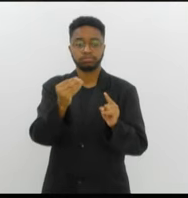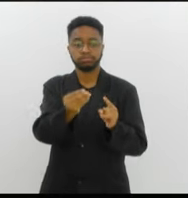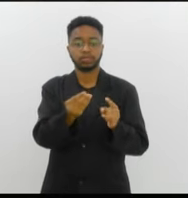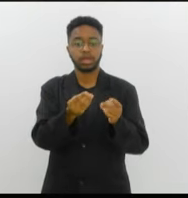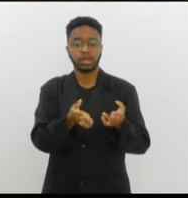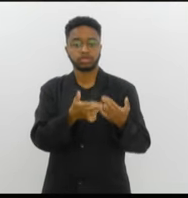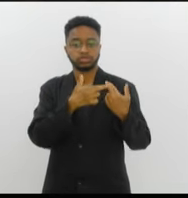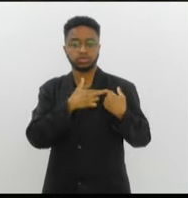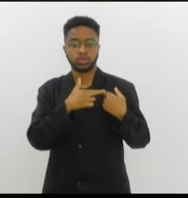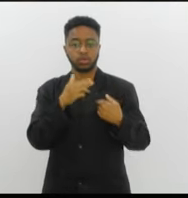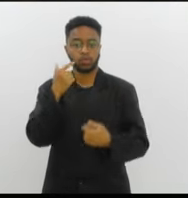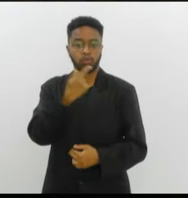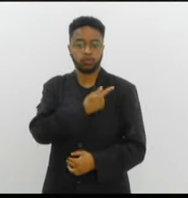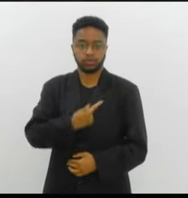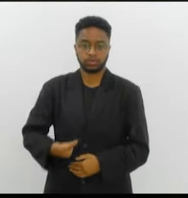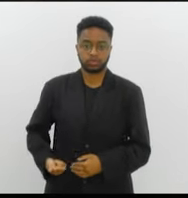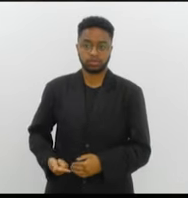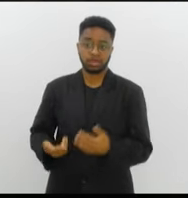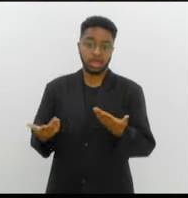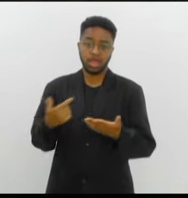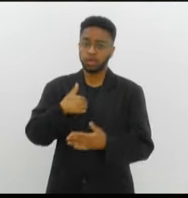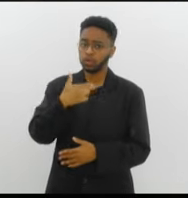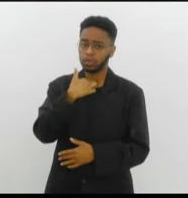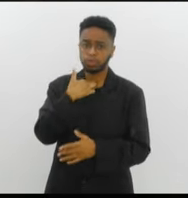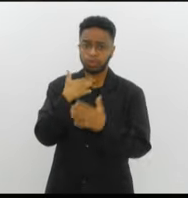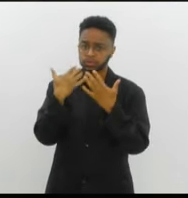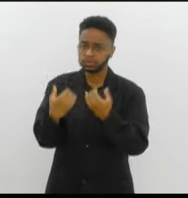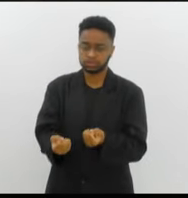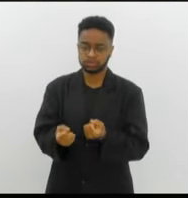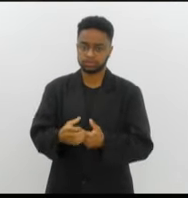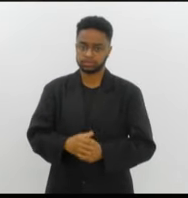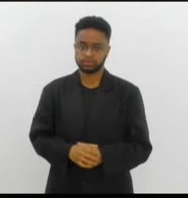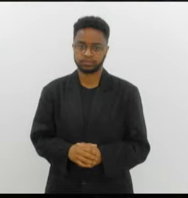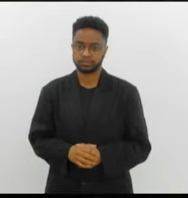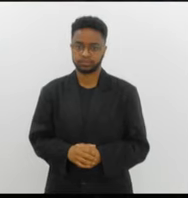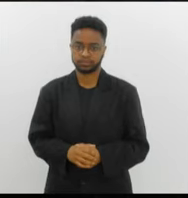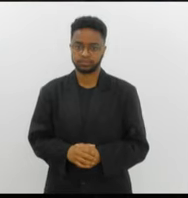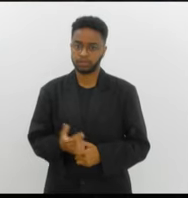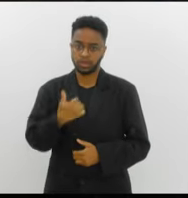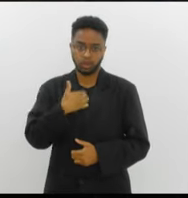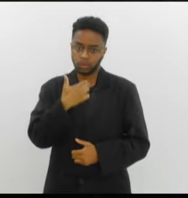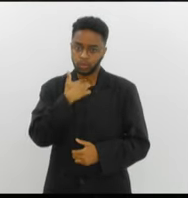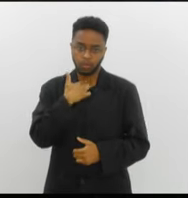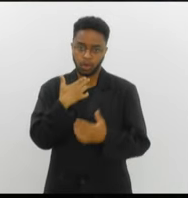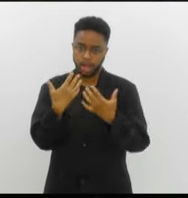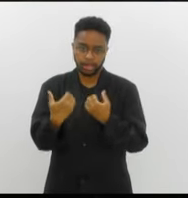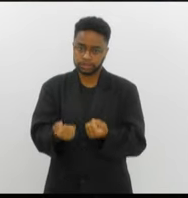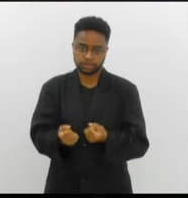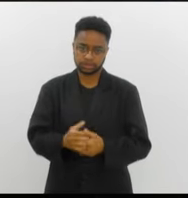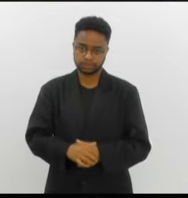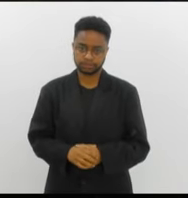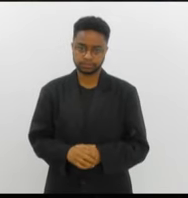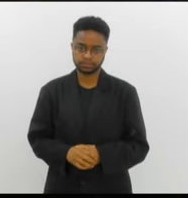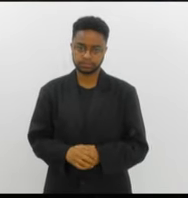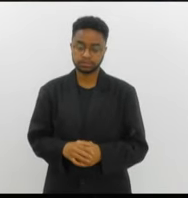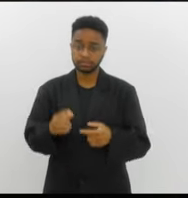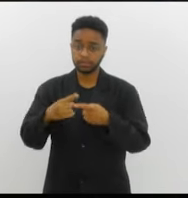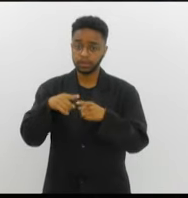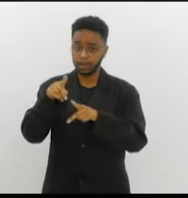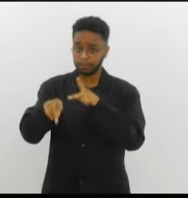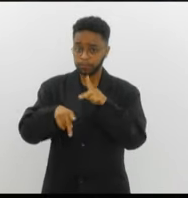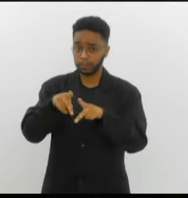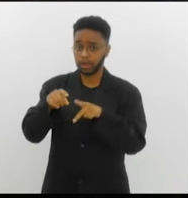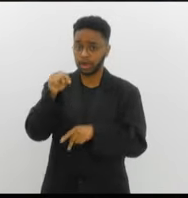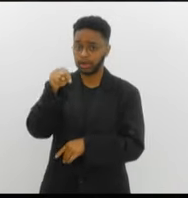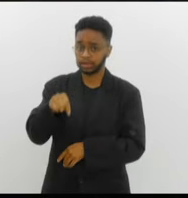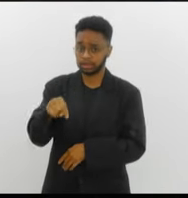Cláudio Castro. Eu não posso aceitar isso. Eu não posso aceitar. A população nossa